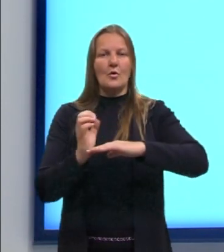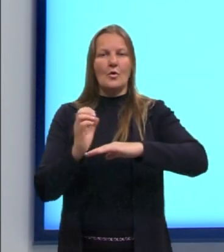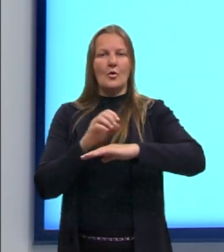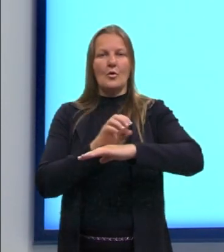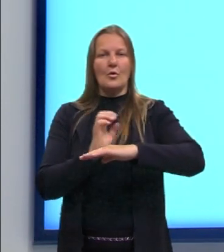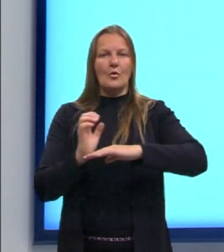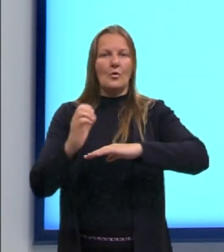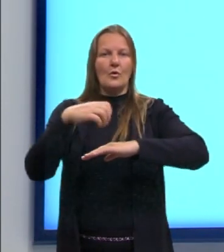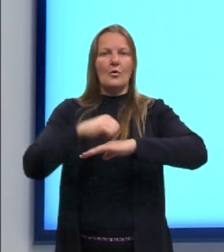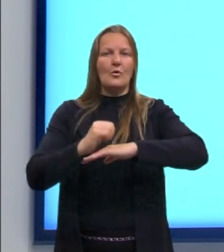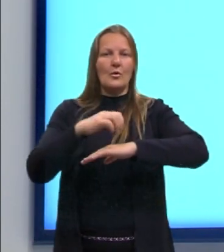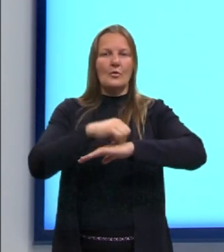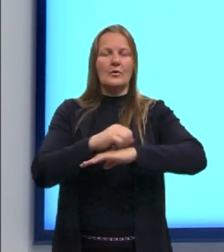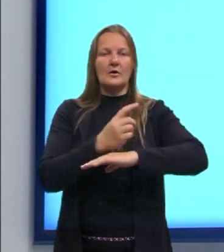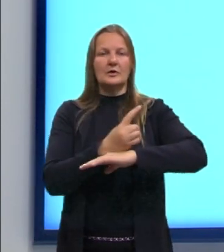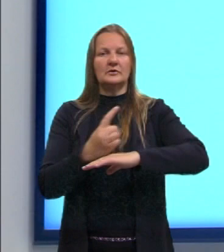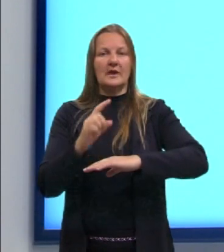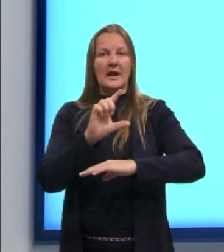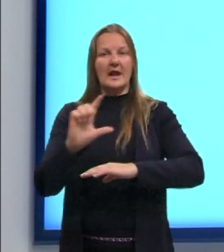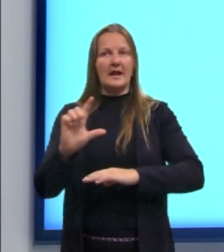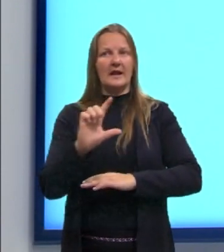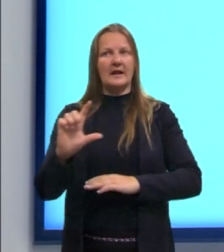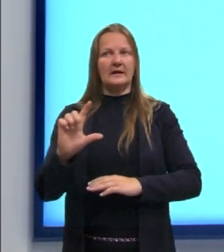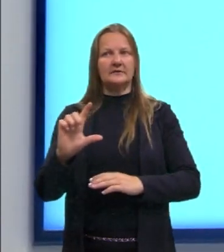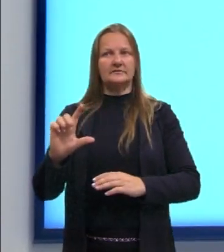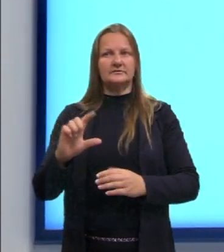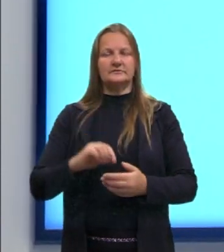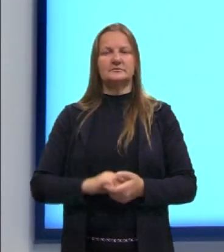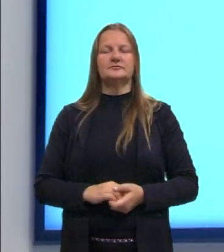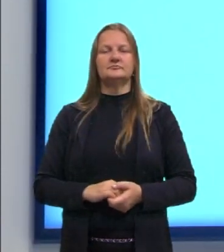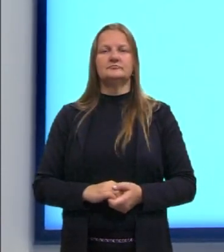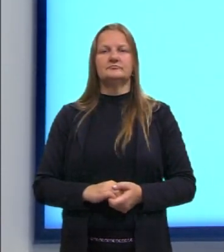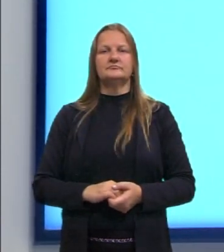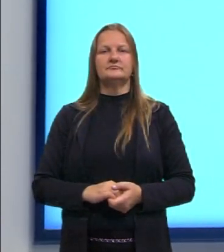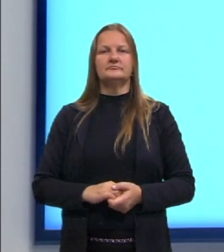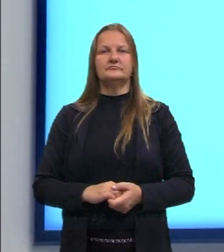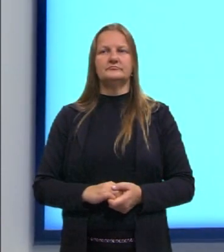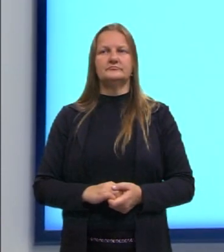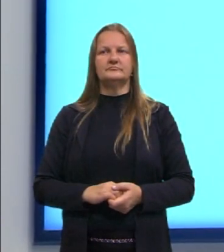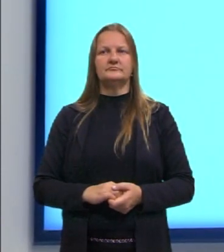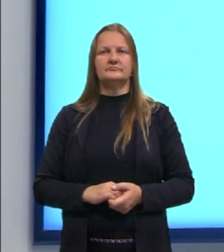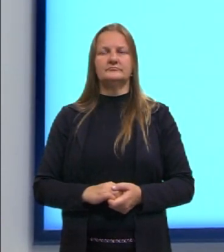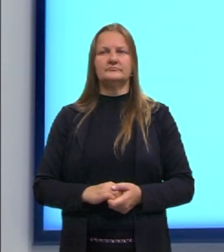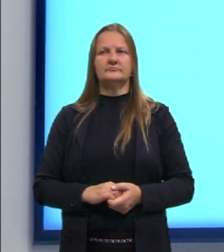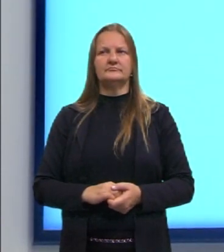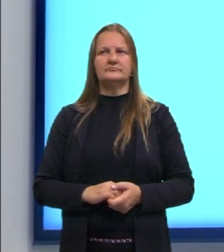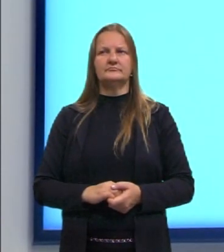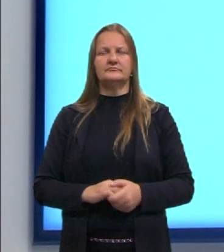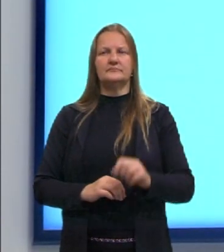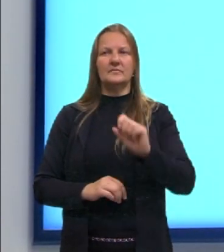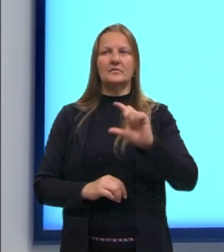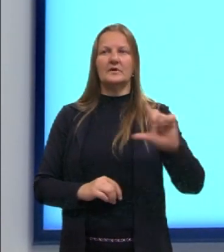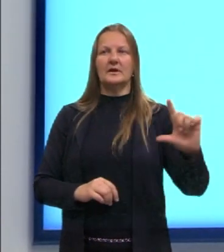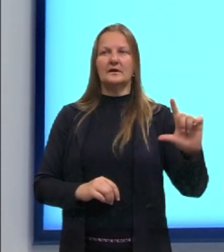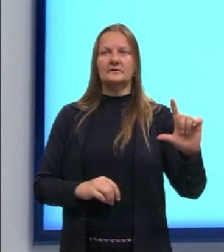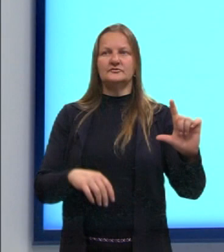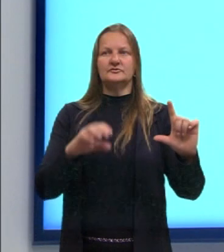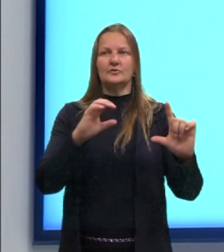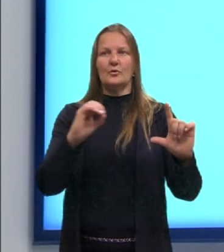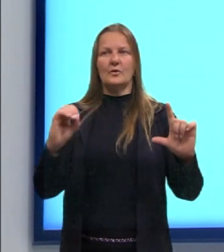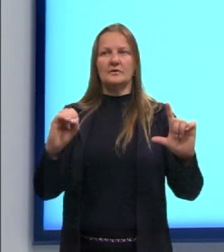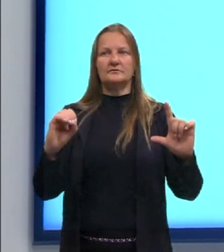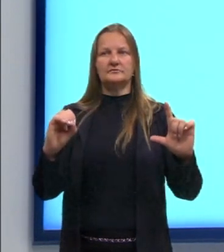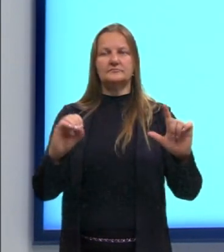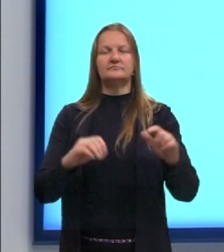X, o valor do Y permanece o mesmo, a altura ali que ele estava permanece em 5, mas agora o eixo